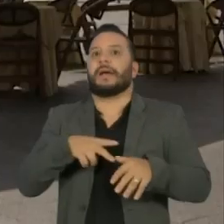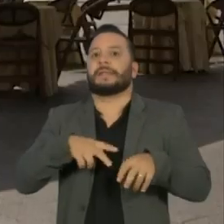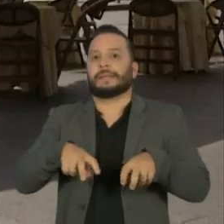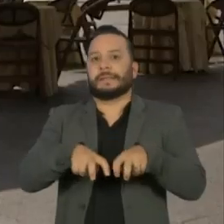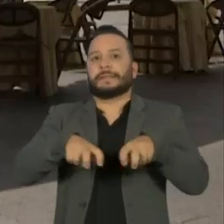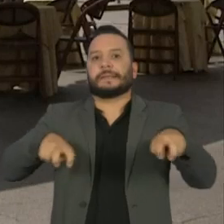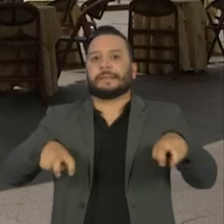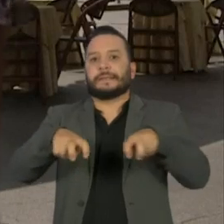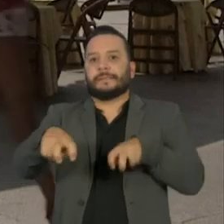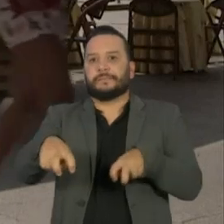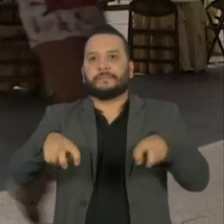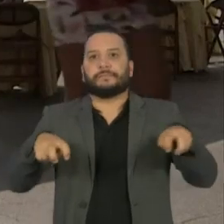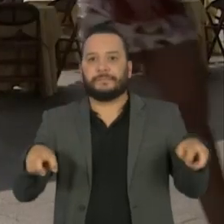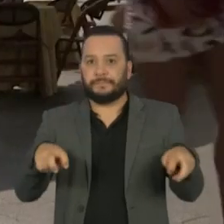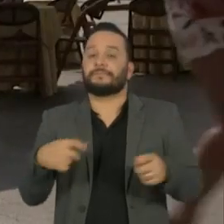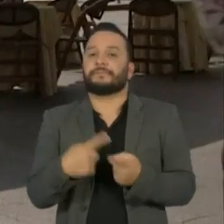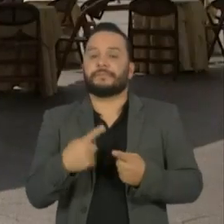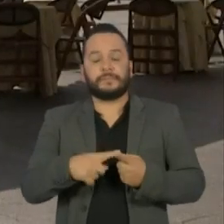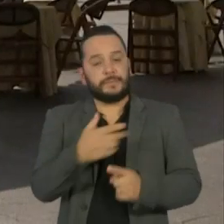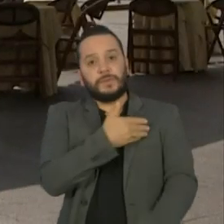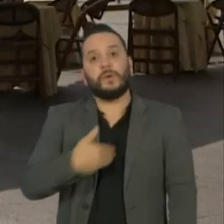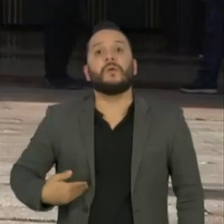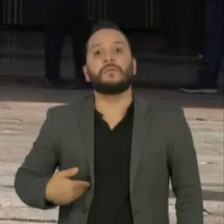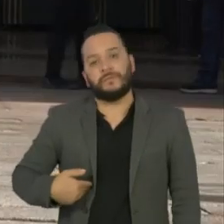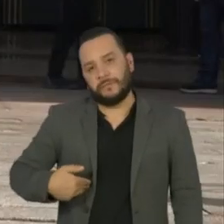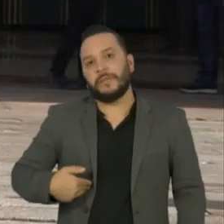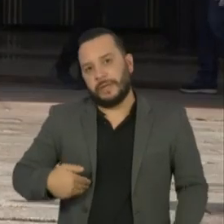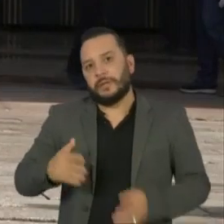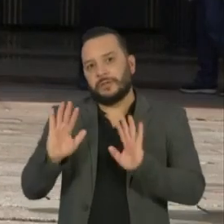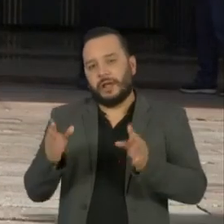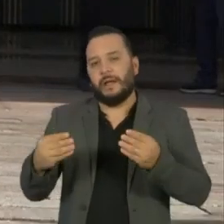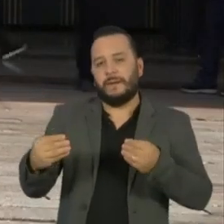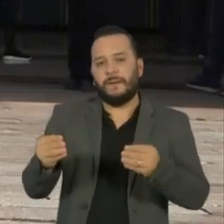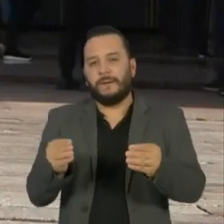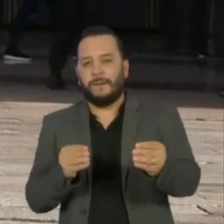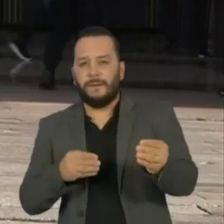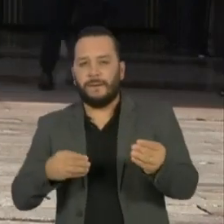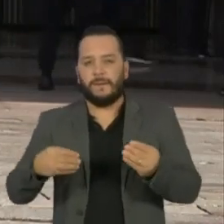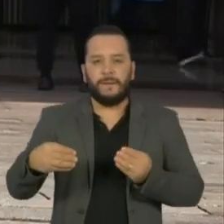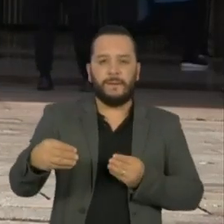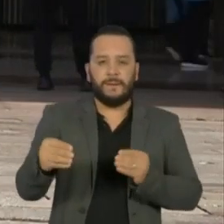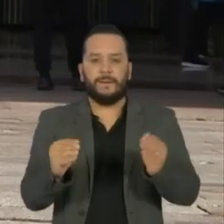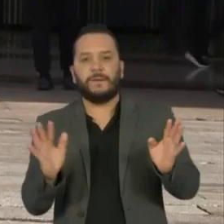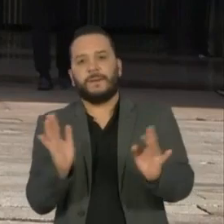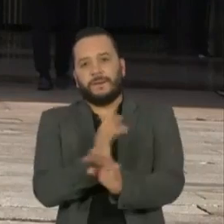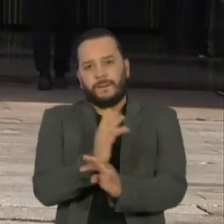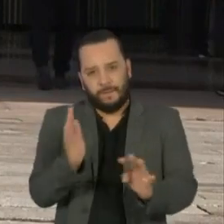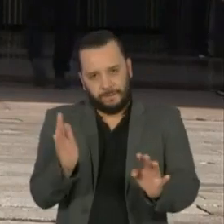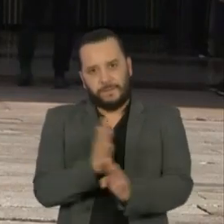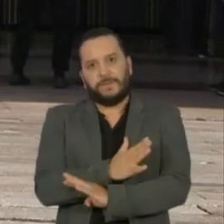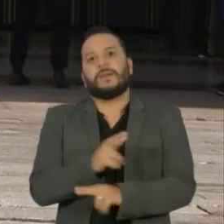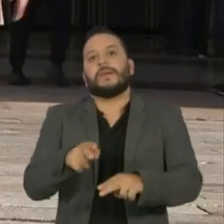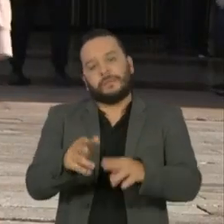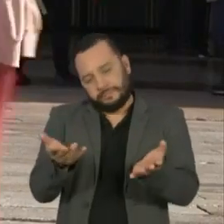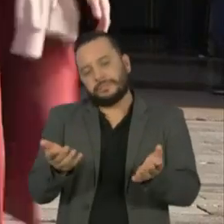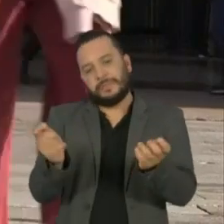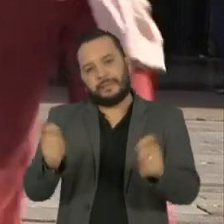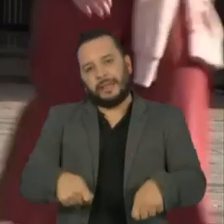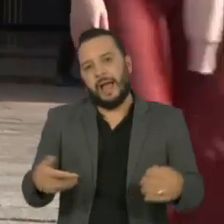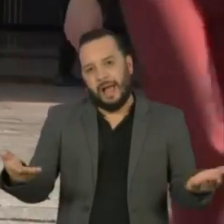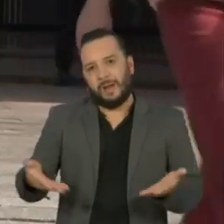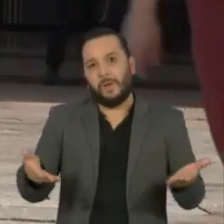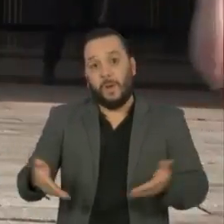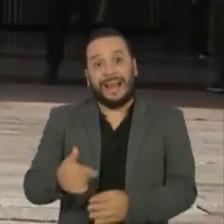outros clientes depois que o governo diminuiu as restrições de bloqueio por causa do coronavírus. Após as